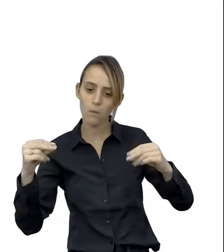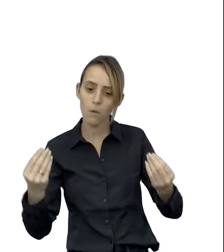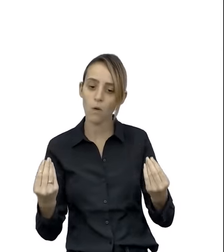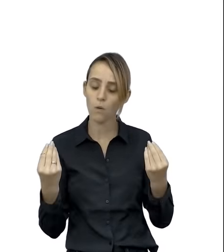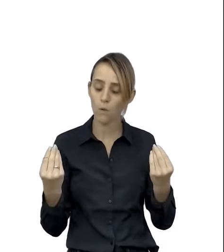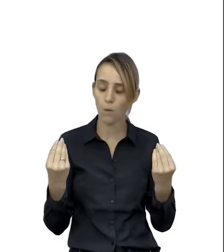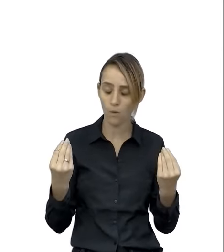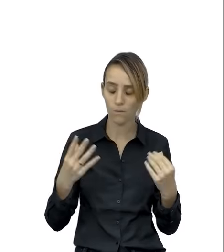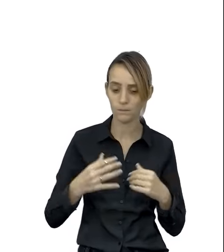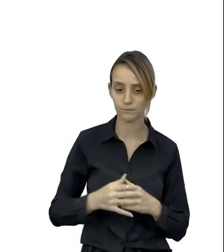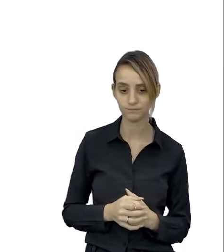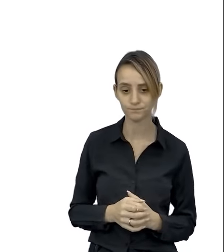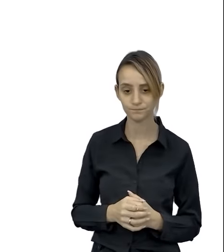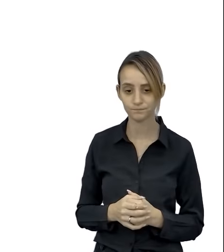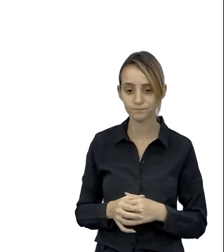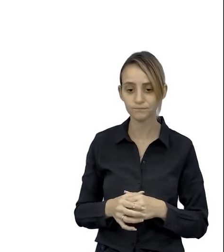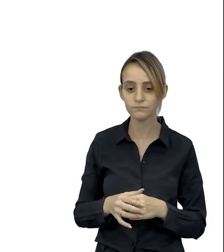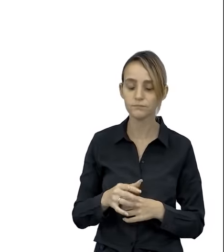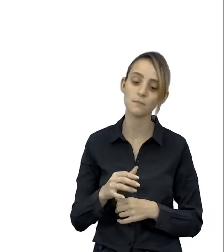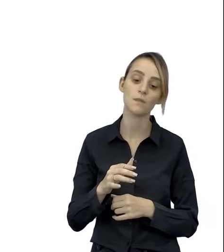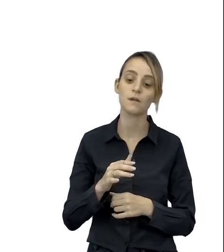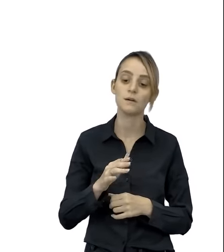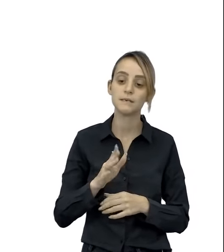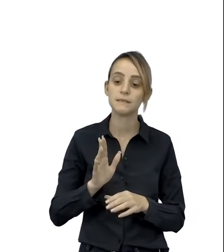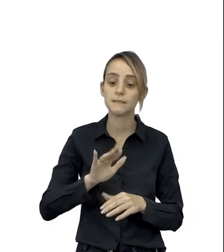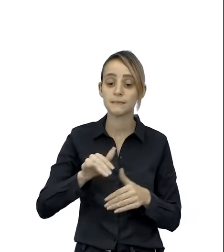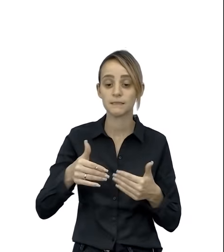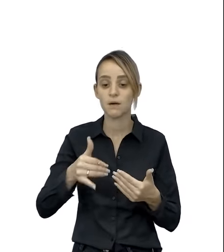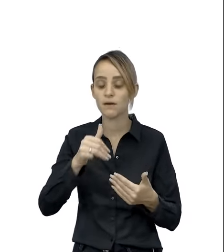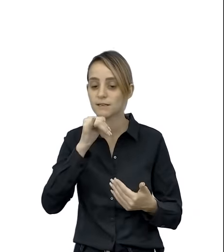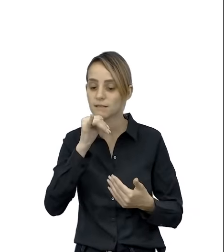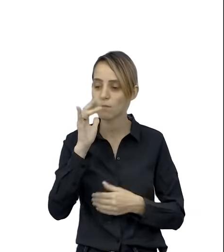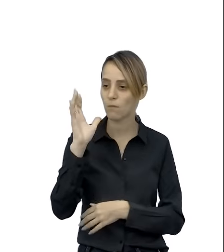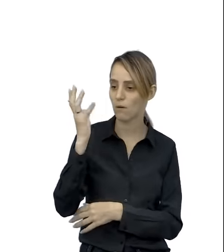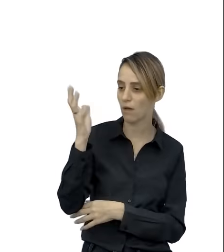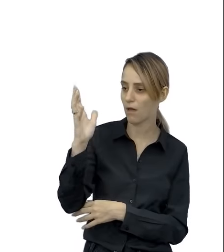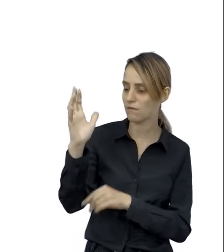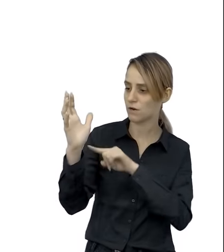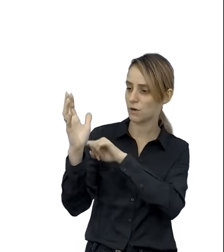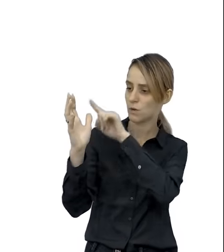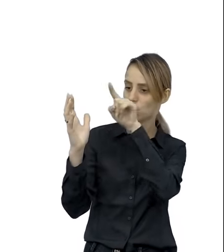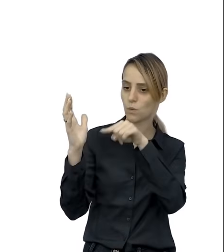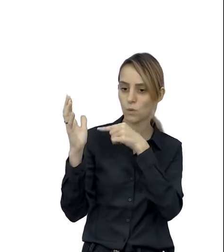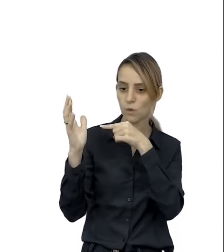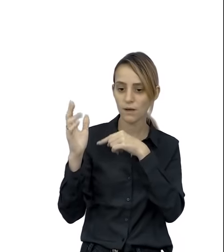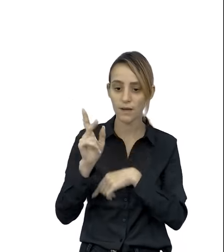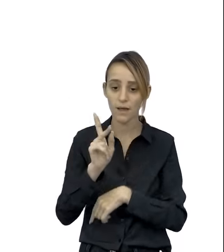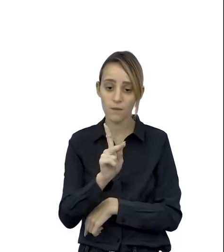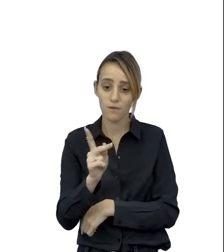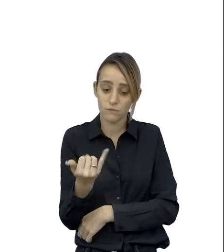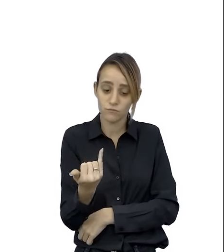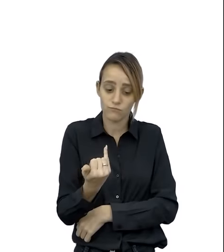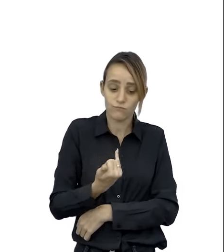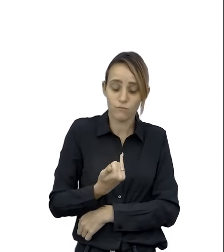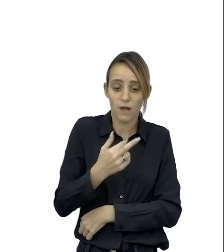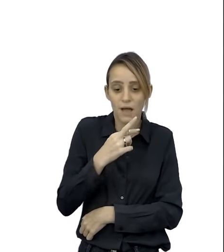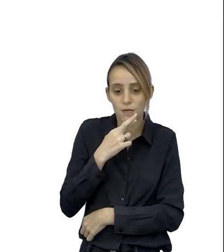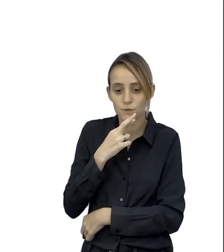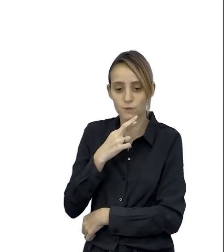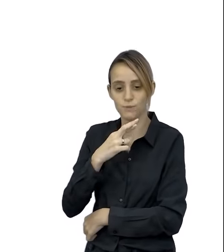Depois, circulou, o professor já está sabendo, é importante socializar esses resultados e os